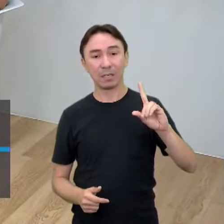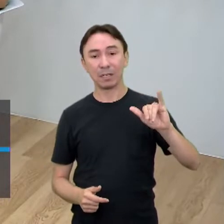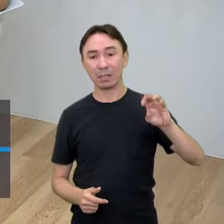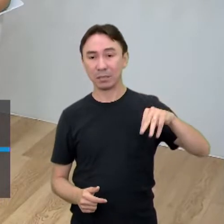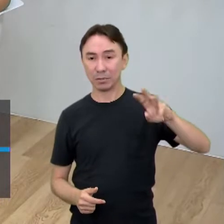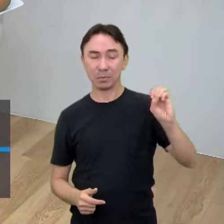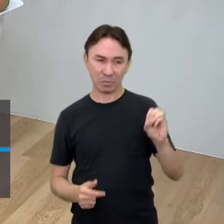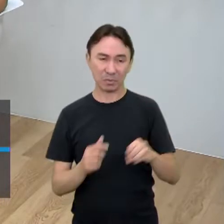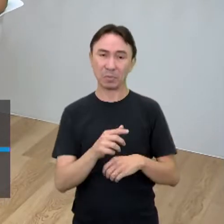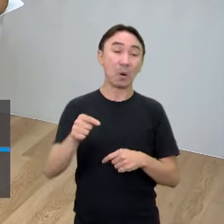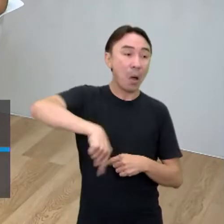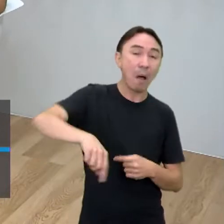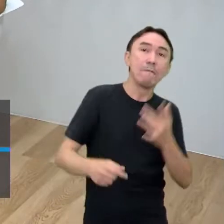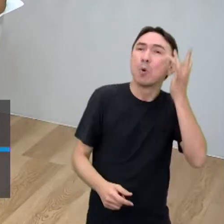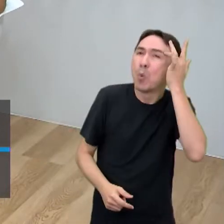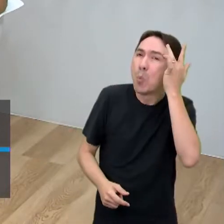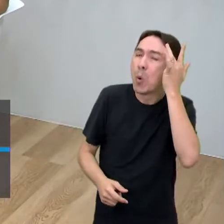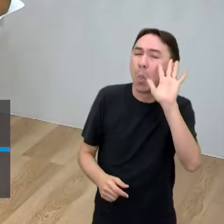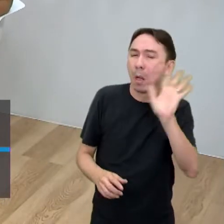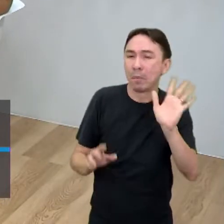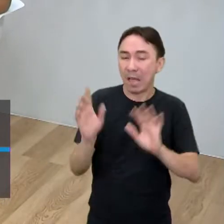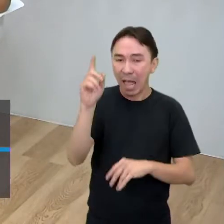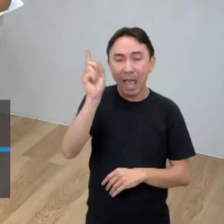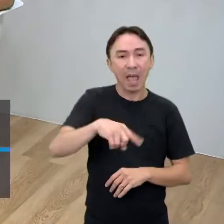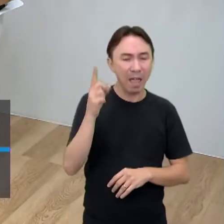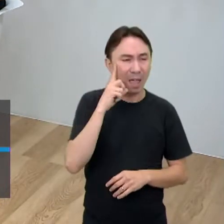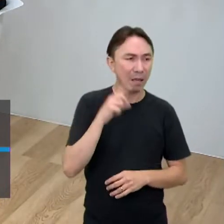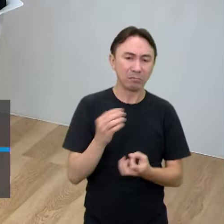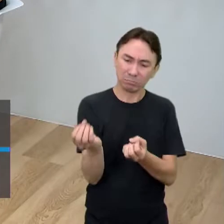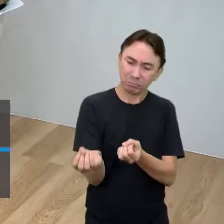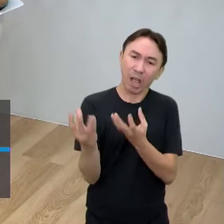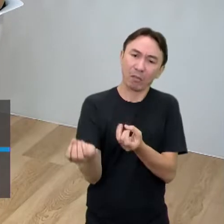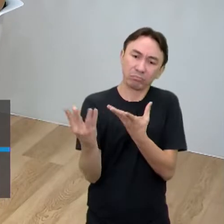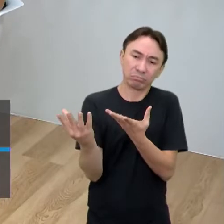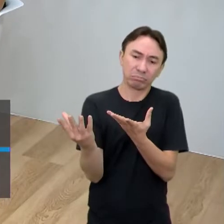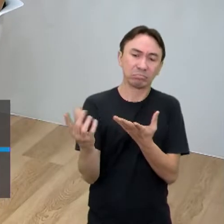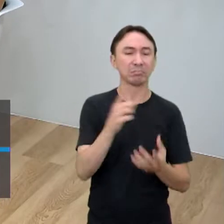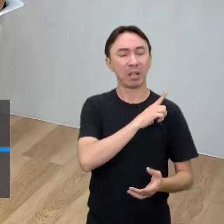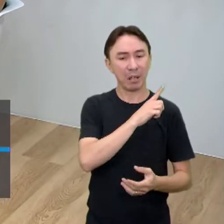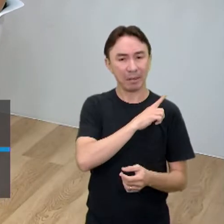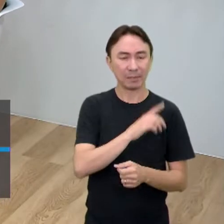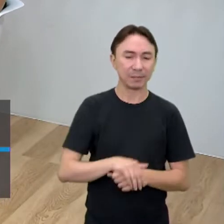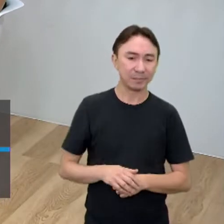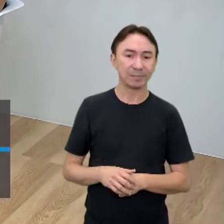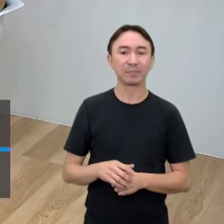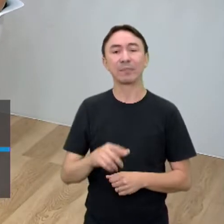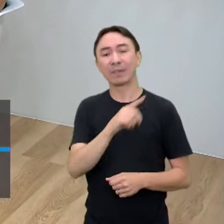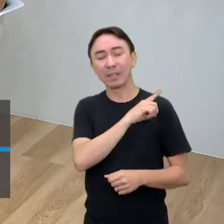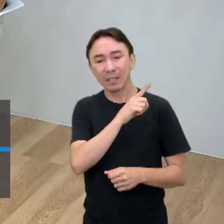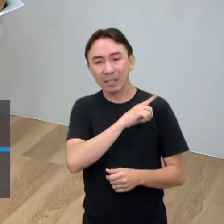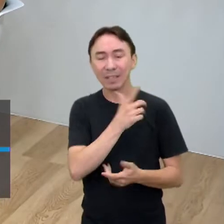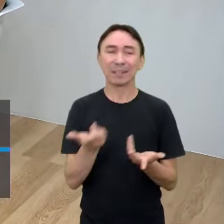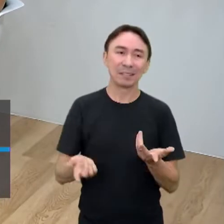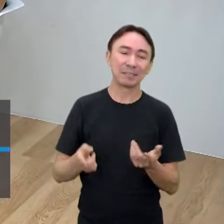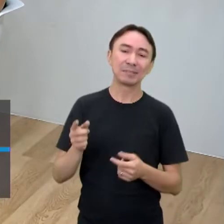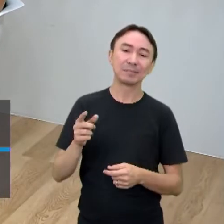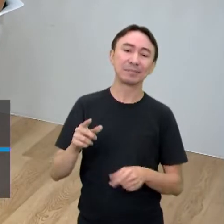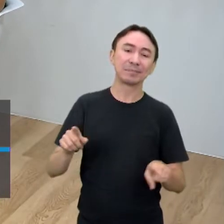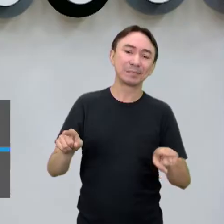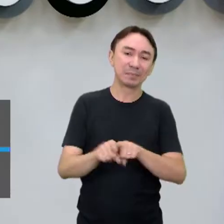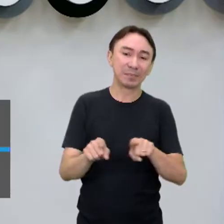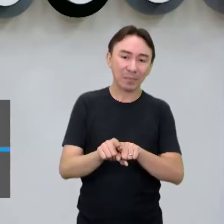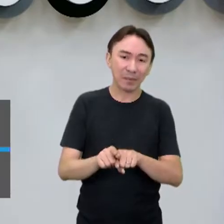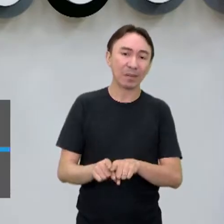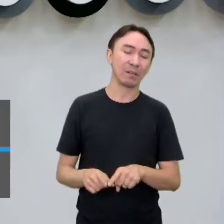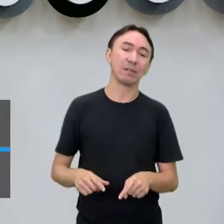se baseando em números. Que é mesmo essa própria ideia do Adam Smith, porque quando a gente fala dessa questão do neoliberalismo, a gente vê